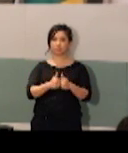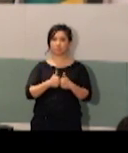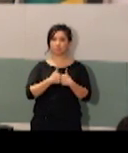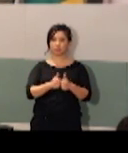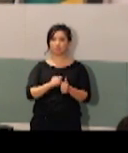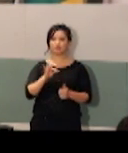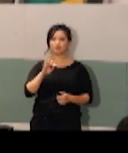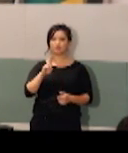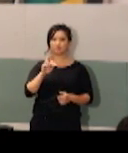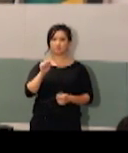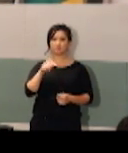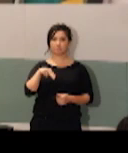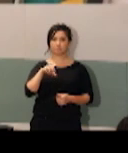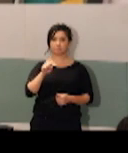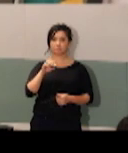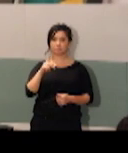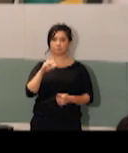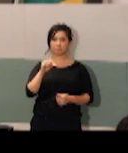é o senhor